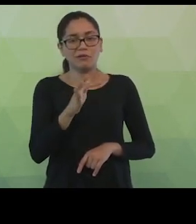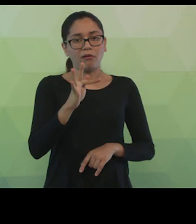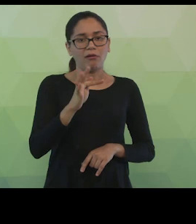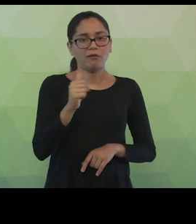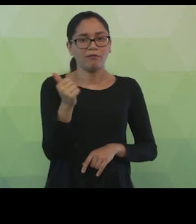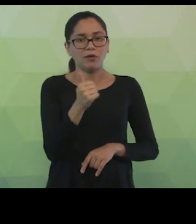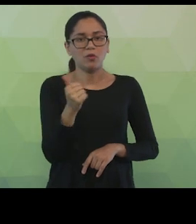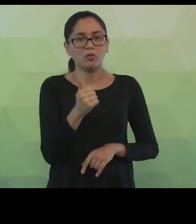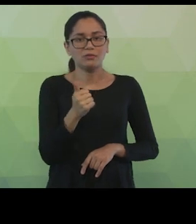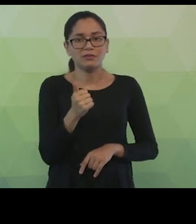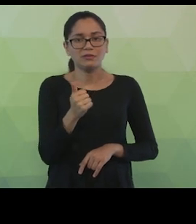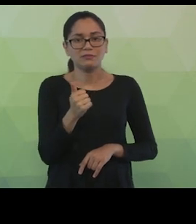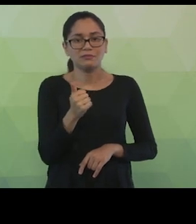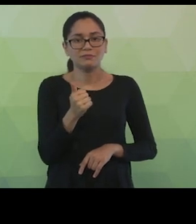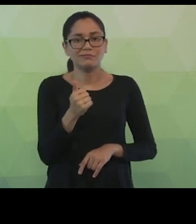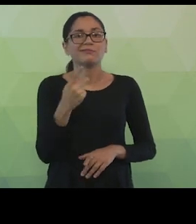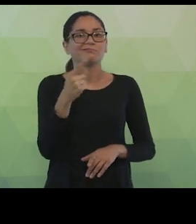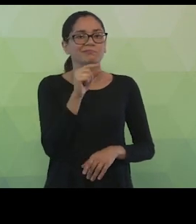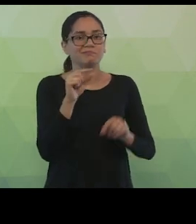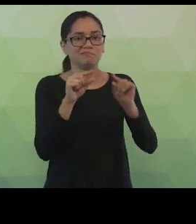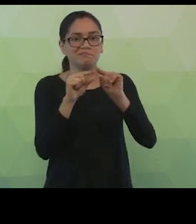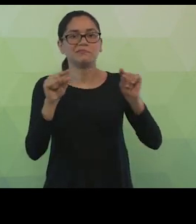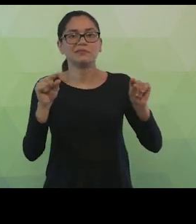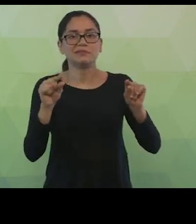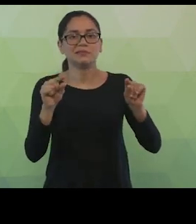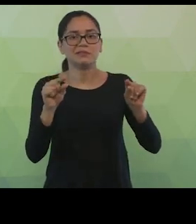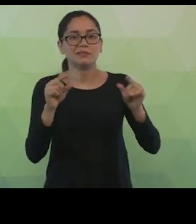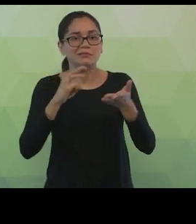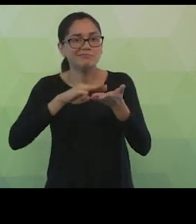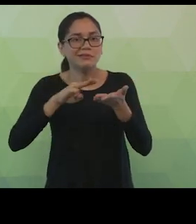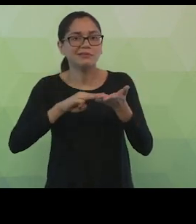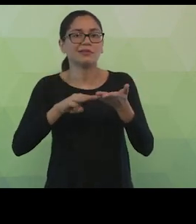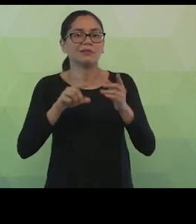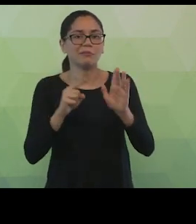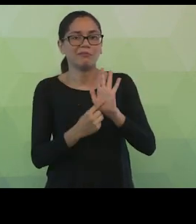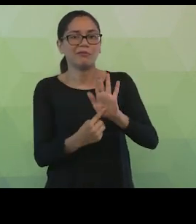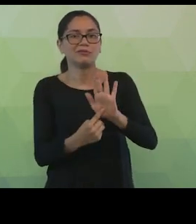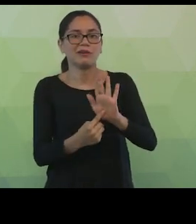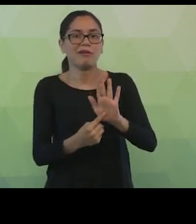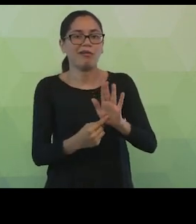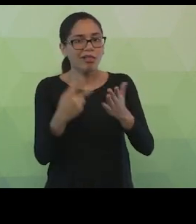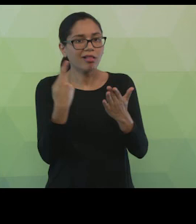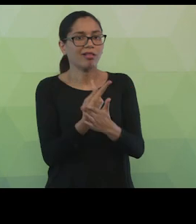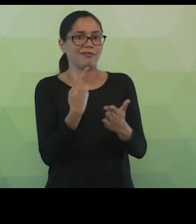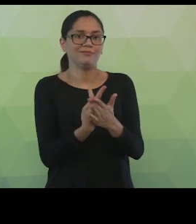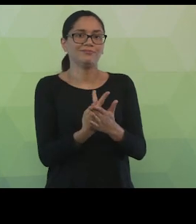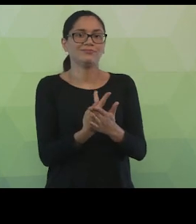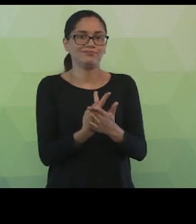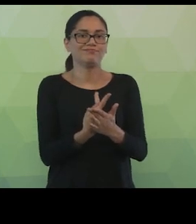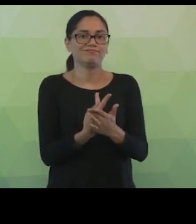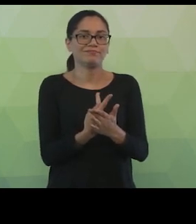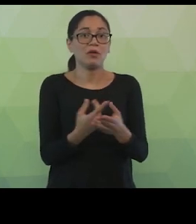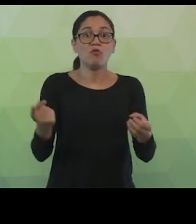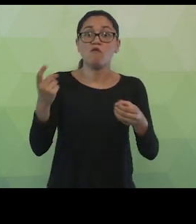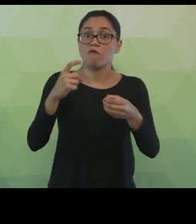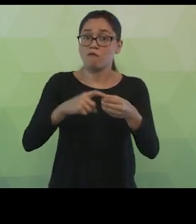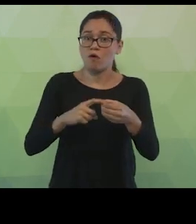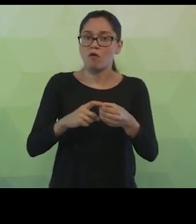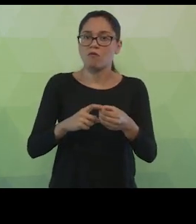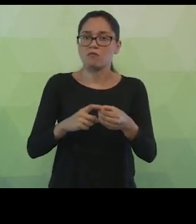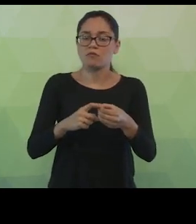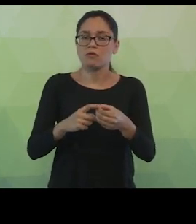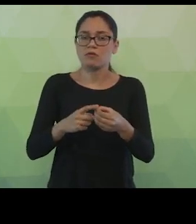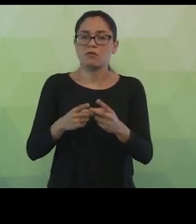F11, ele vai dar uma mensagem de erro. Então ele indica, a gente volta e